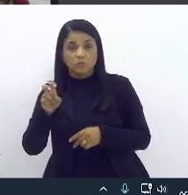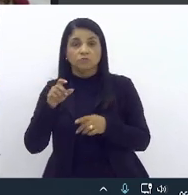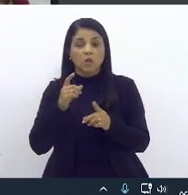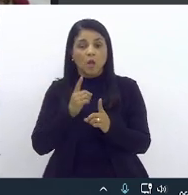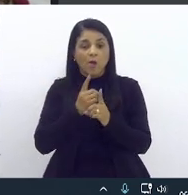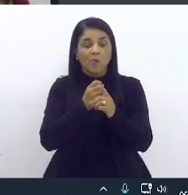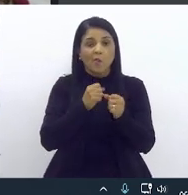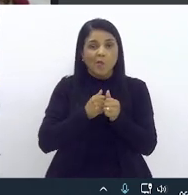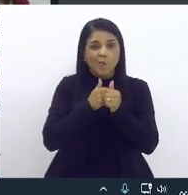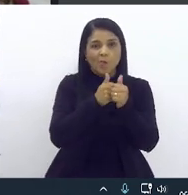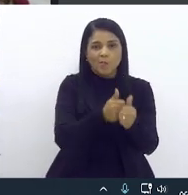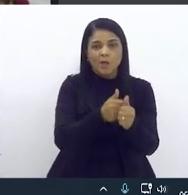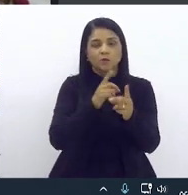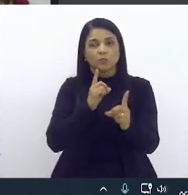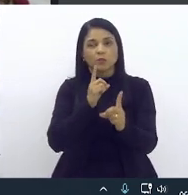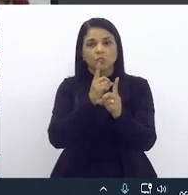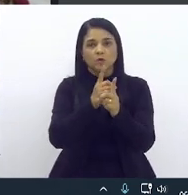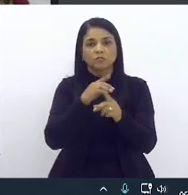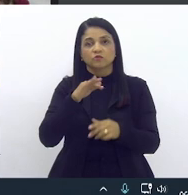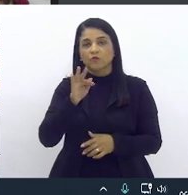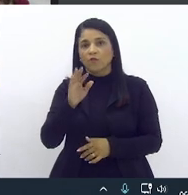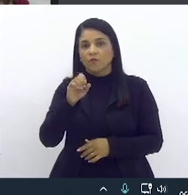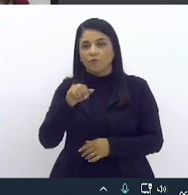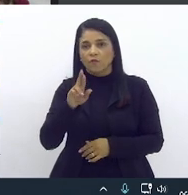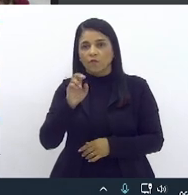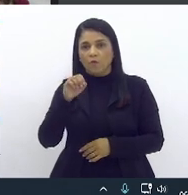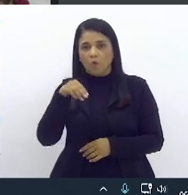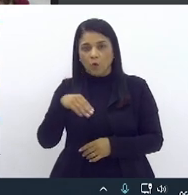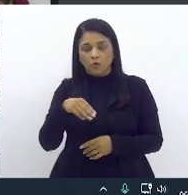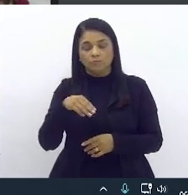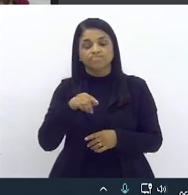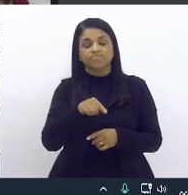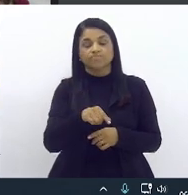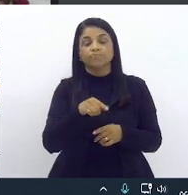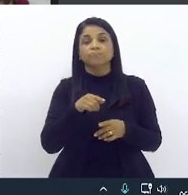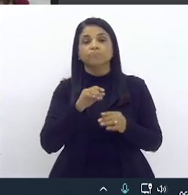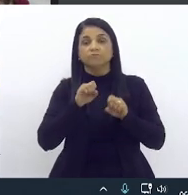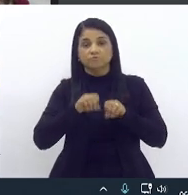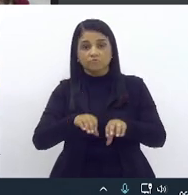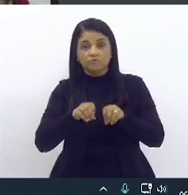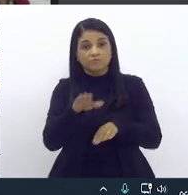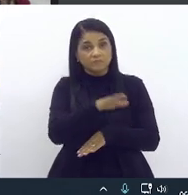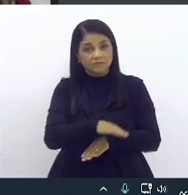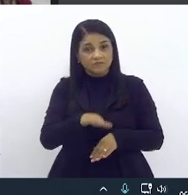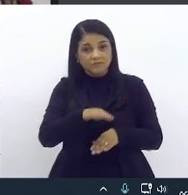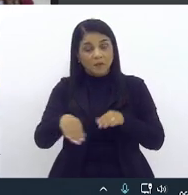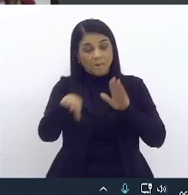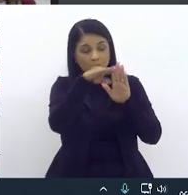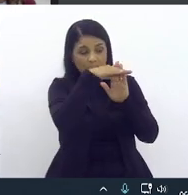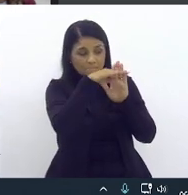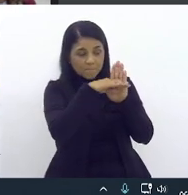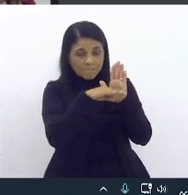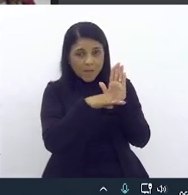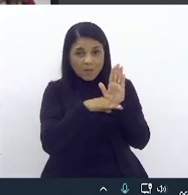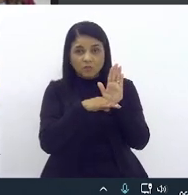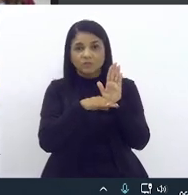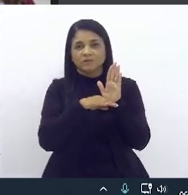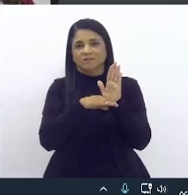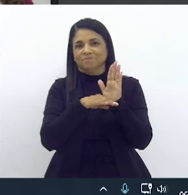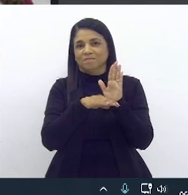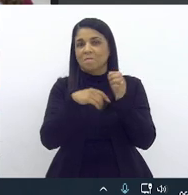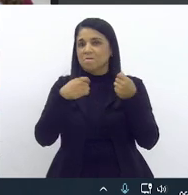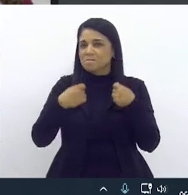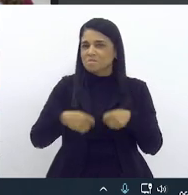Interforos, do MIEI, né, do Movimento Interforos de Educação Infantil do Brasil. E essa pauta, ela é indispensável para pensar, como disse